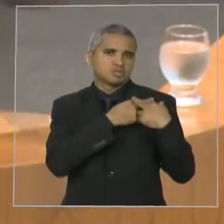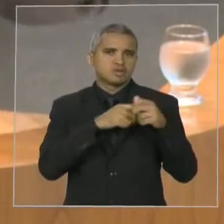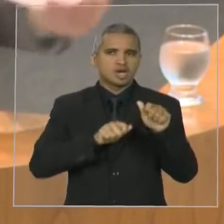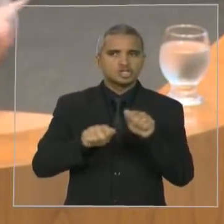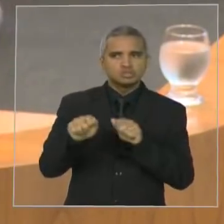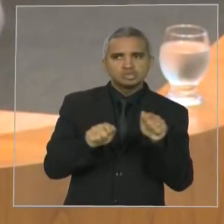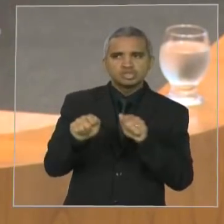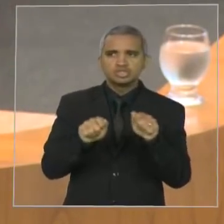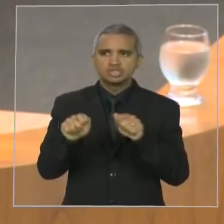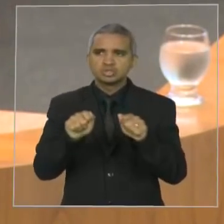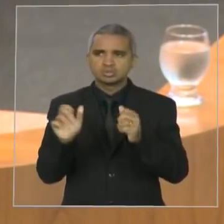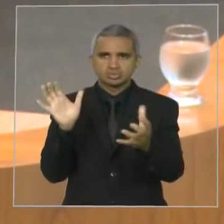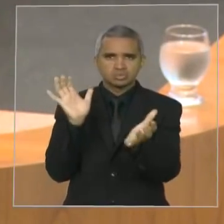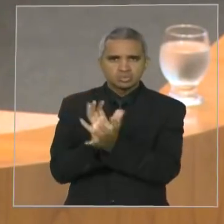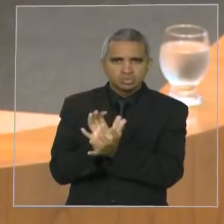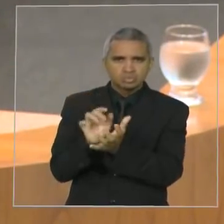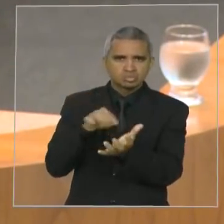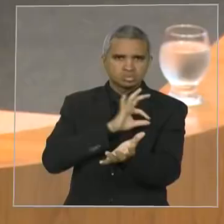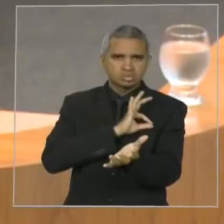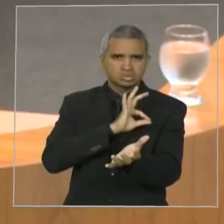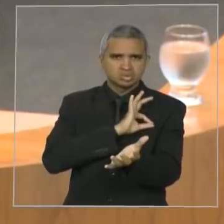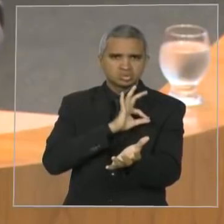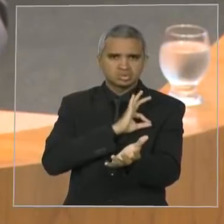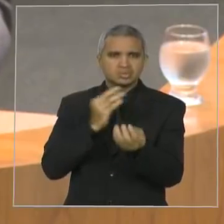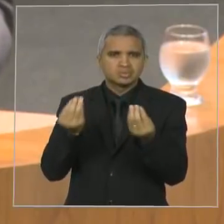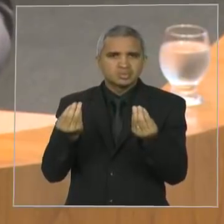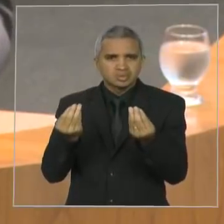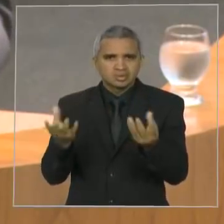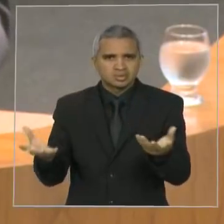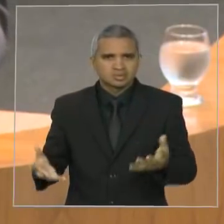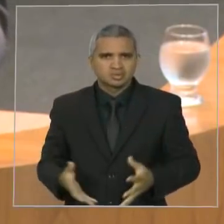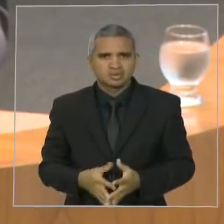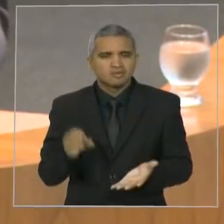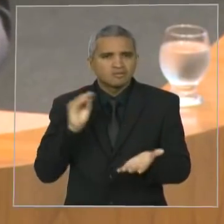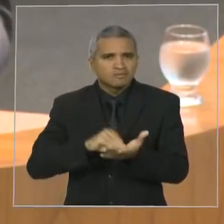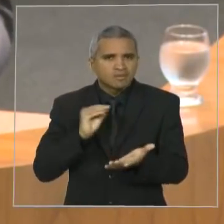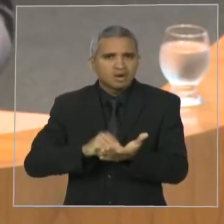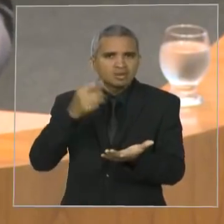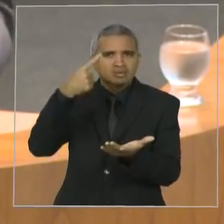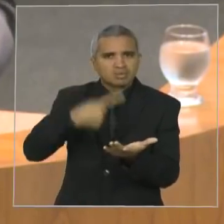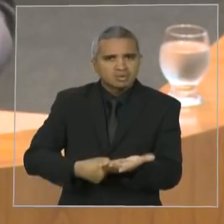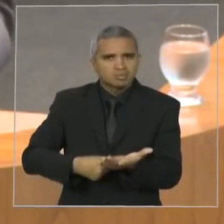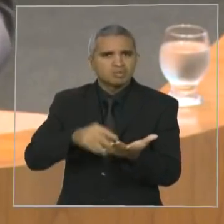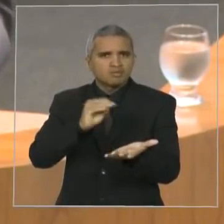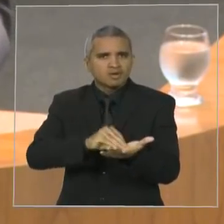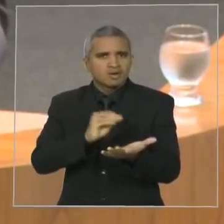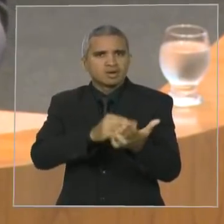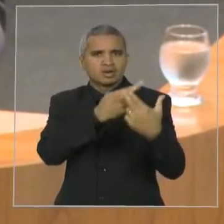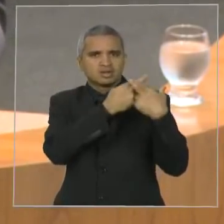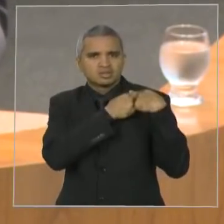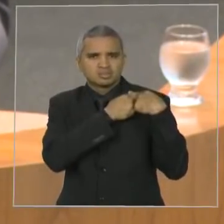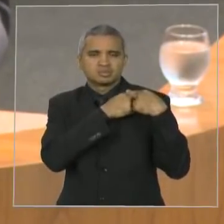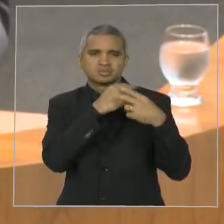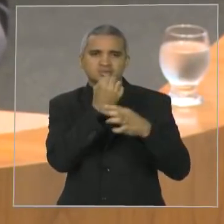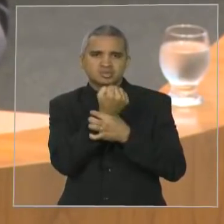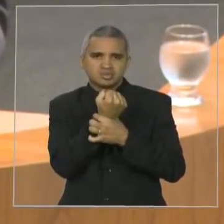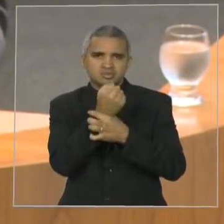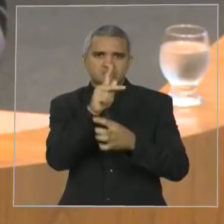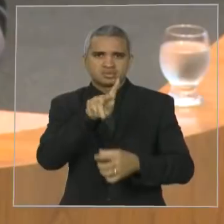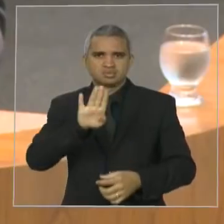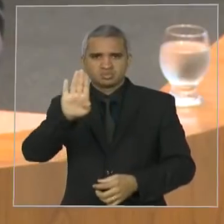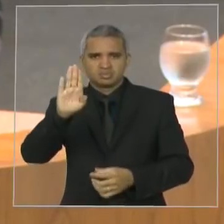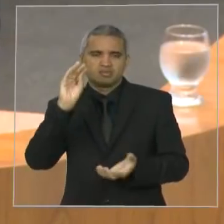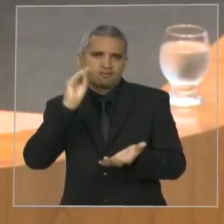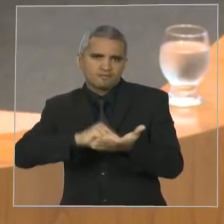botar um secretário que é meu amigo, é porque esse aqui eu acho que vai dar certo, e bota o secretário. Nós